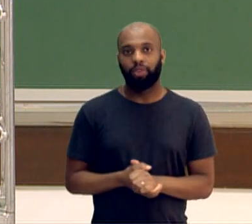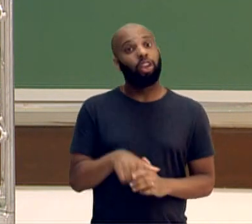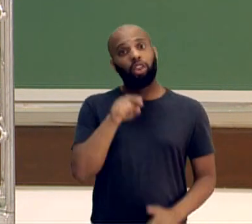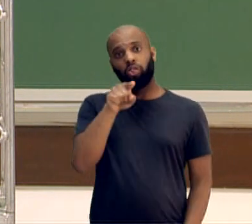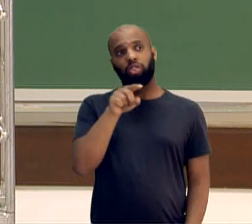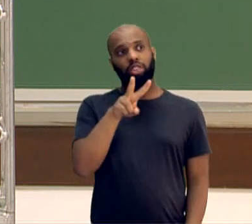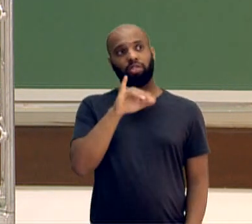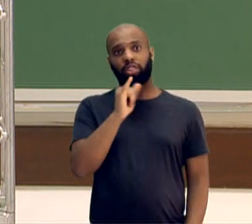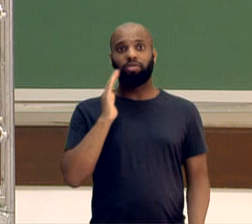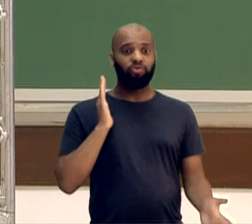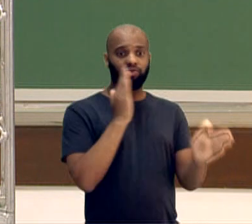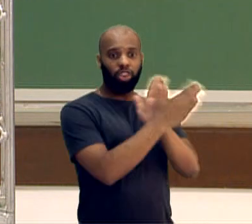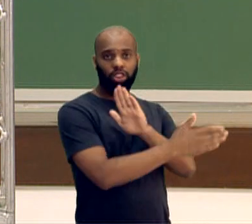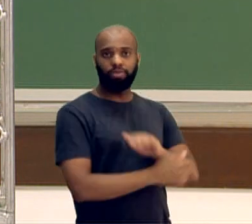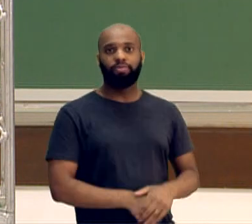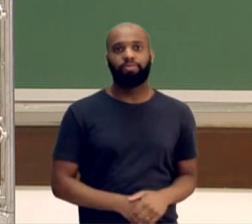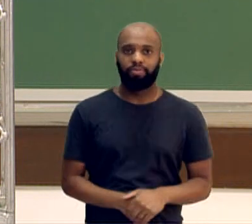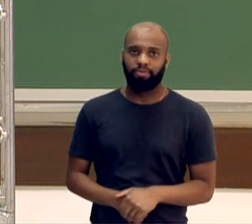Você foge daquilo.